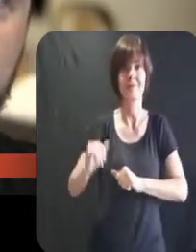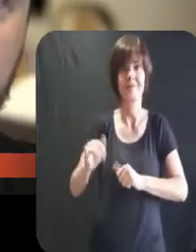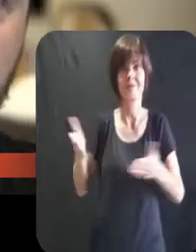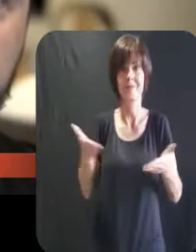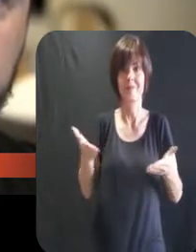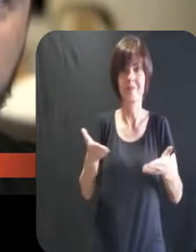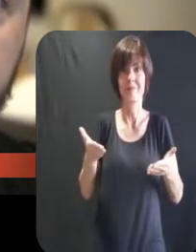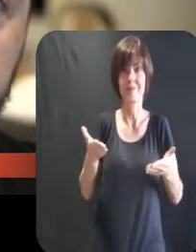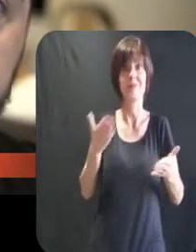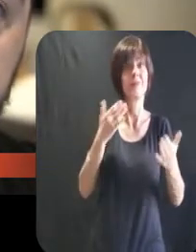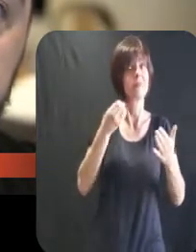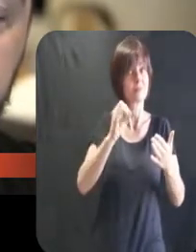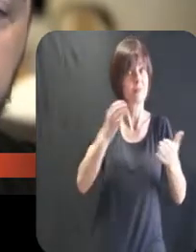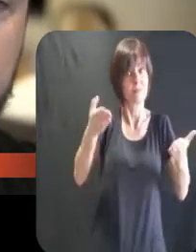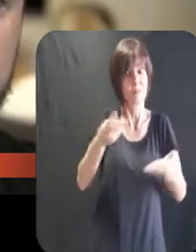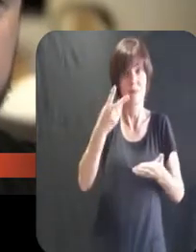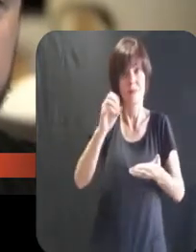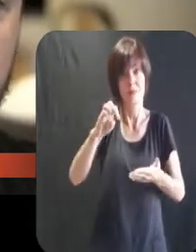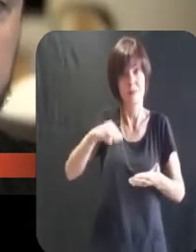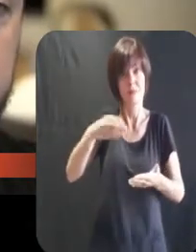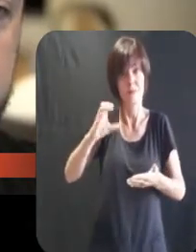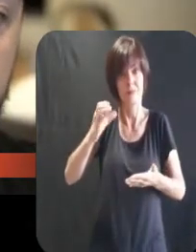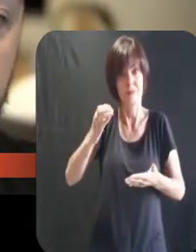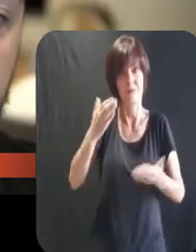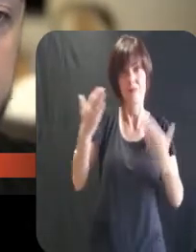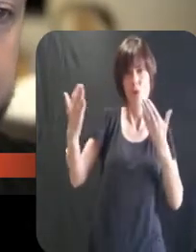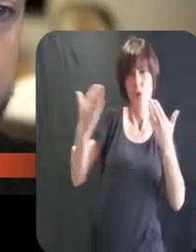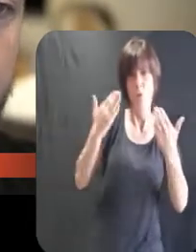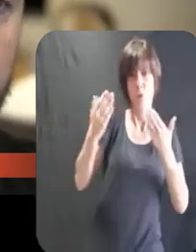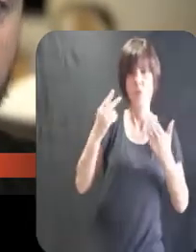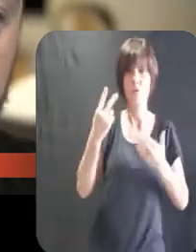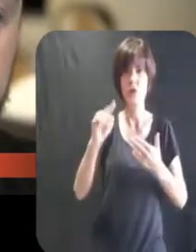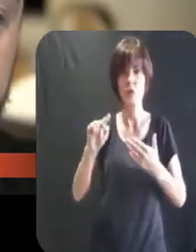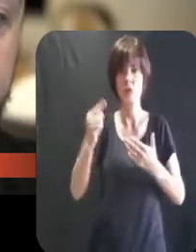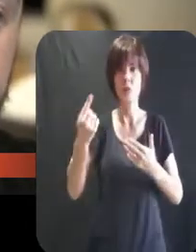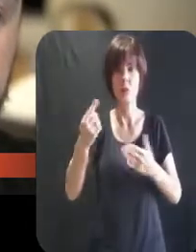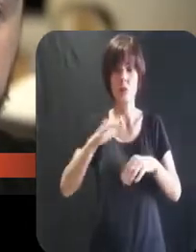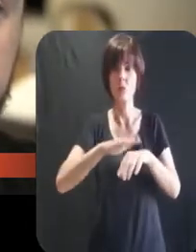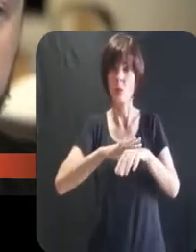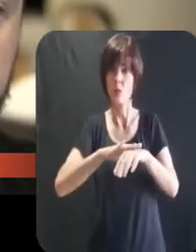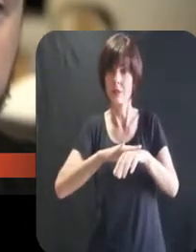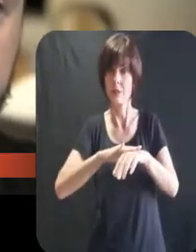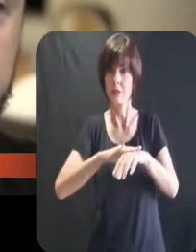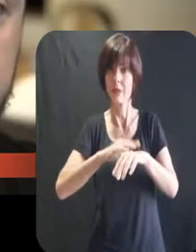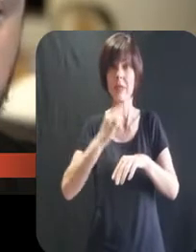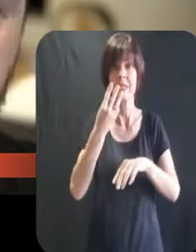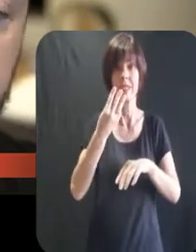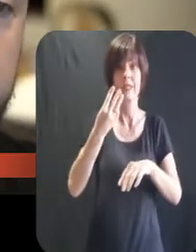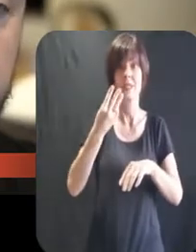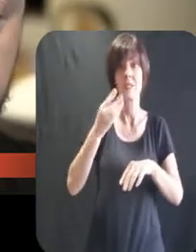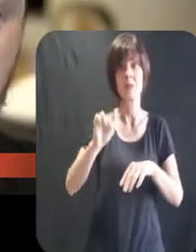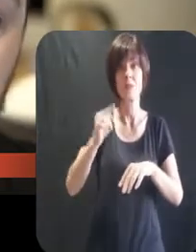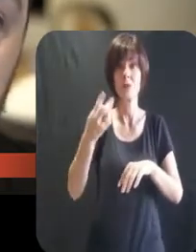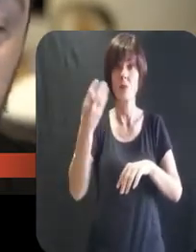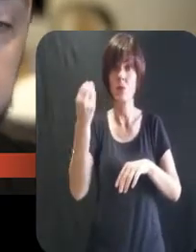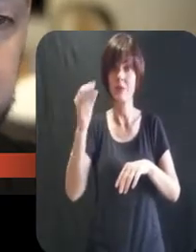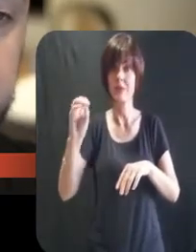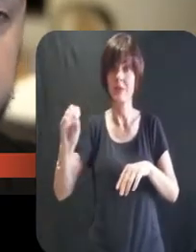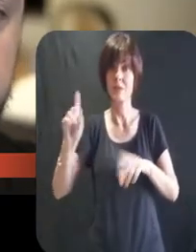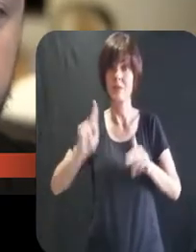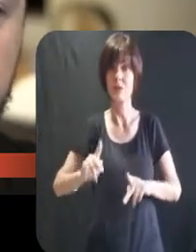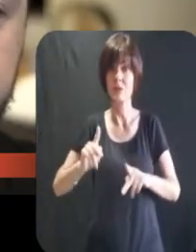a Itália em novos casos por dia. Então a gente olha para a Espanha agora, hoje, dia 20 de março, ela está com 21 mil